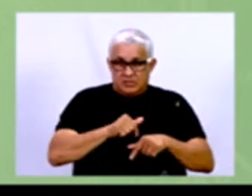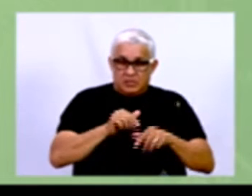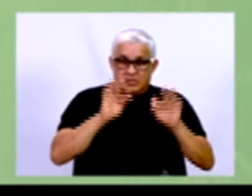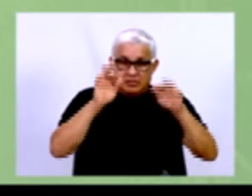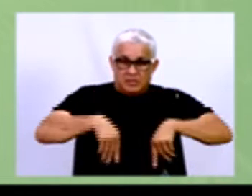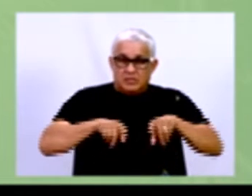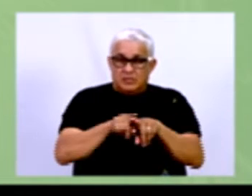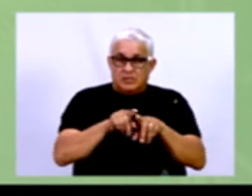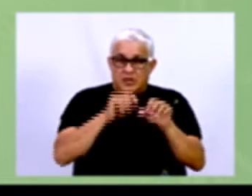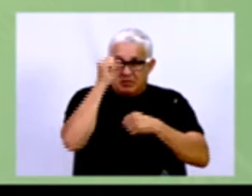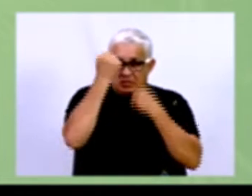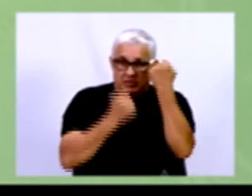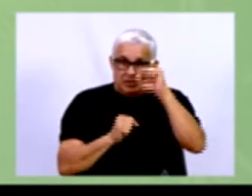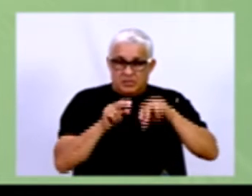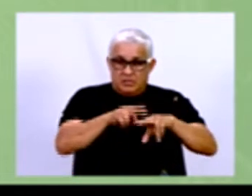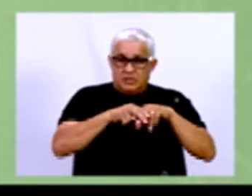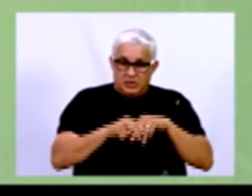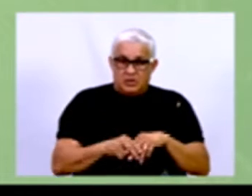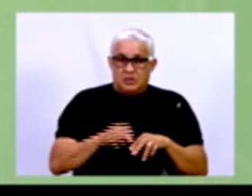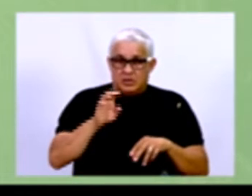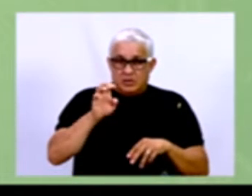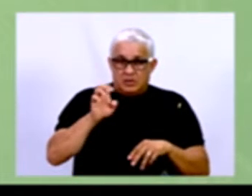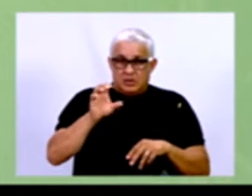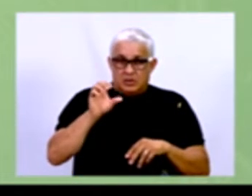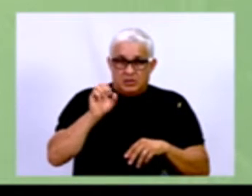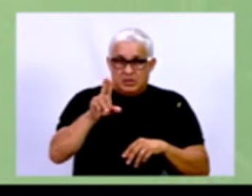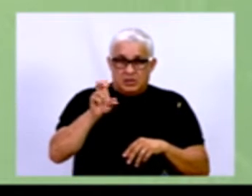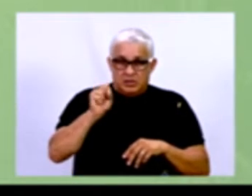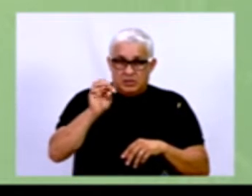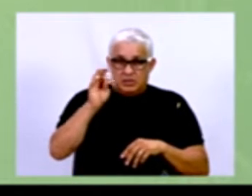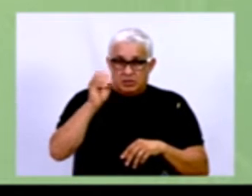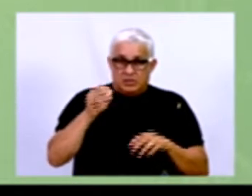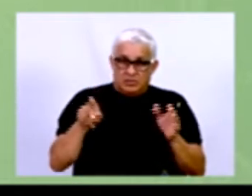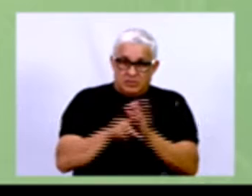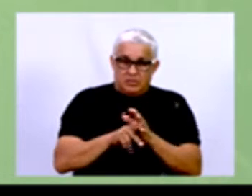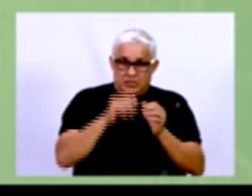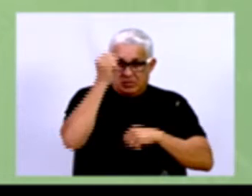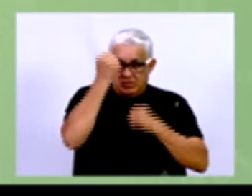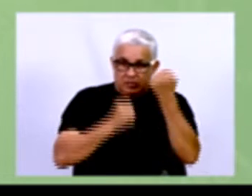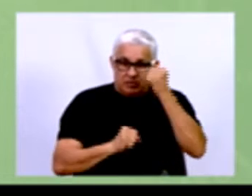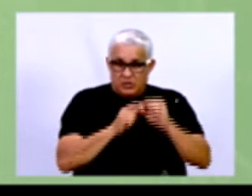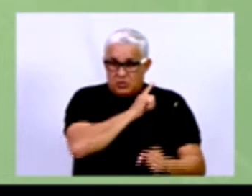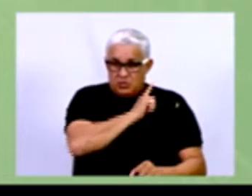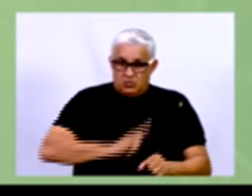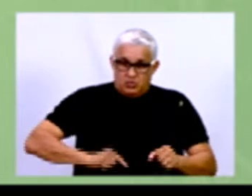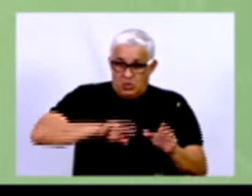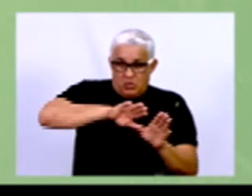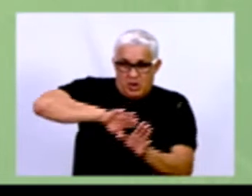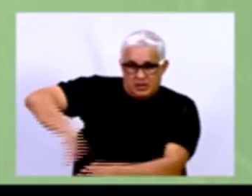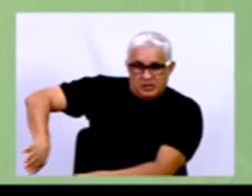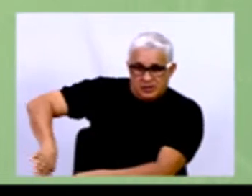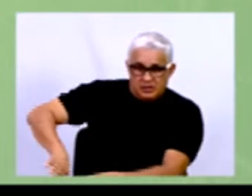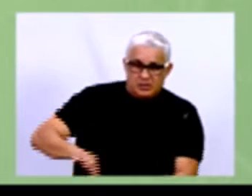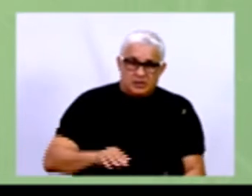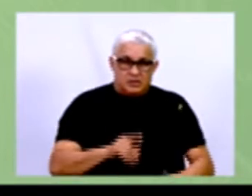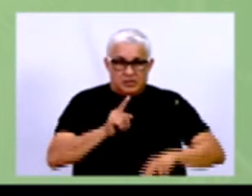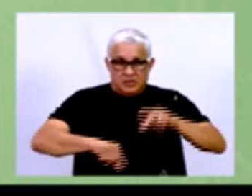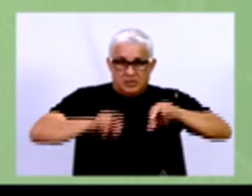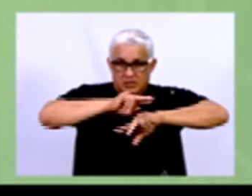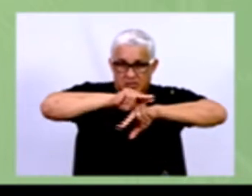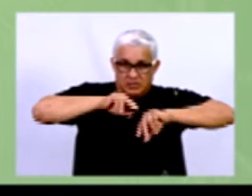que produziram pelo custo de produção. Assim, excluindo-se o governo deste processo, os produtos chegarão